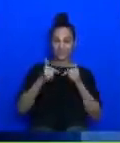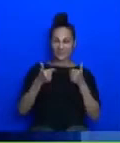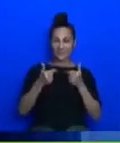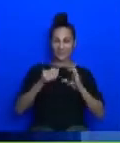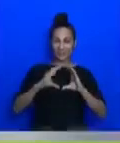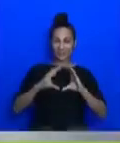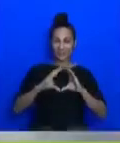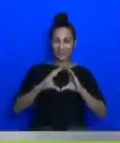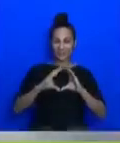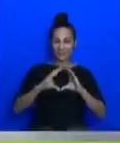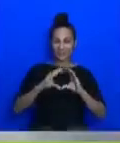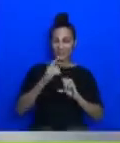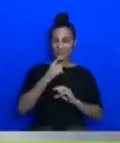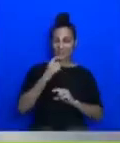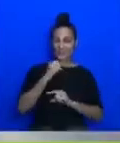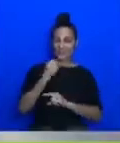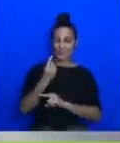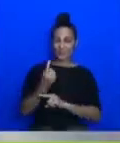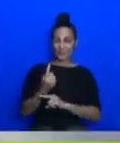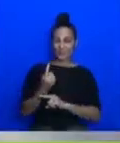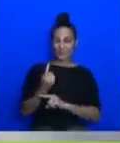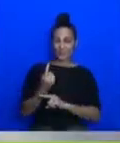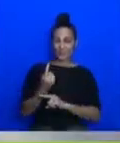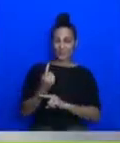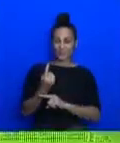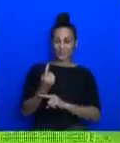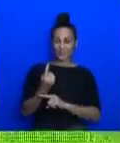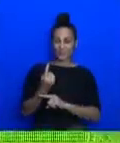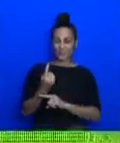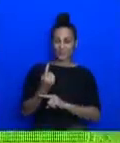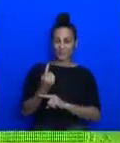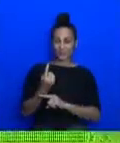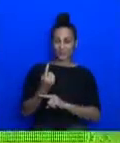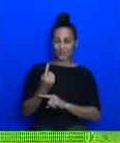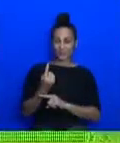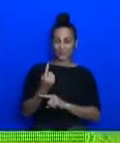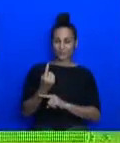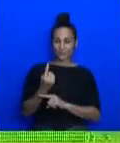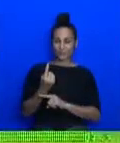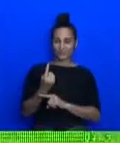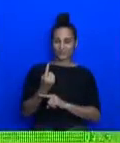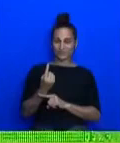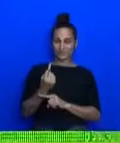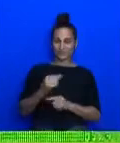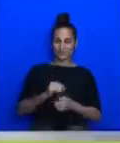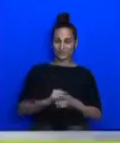Vem sorte, bola vermelha, número 1.